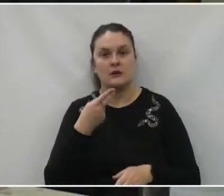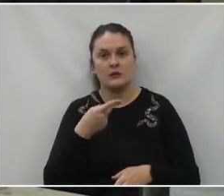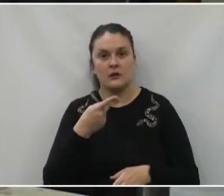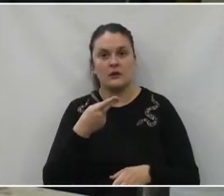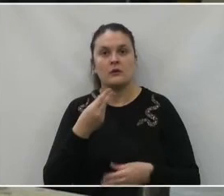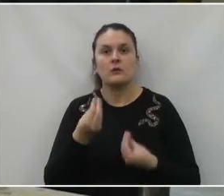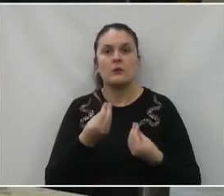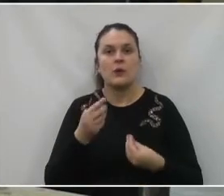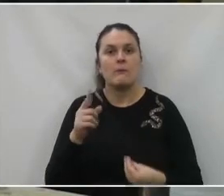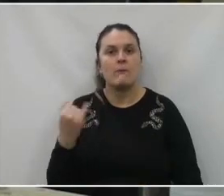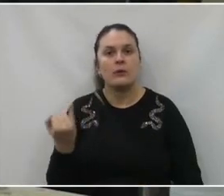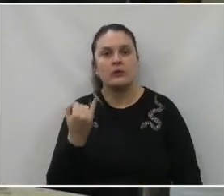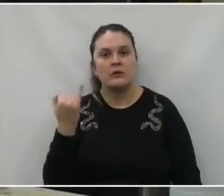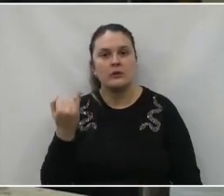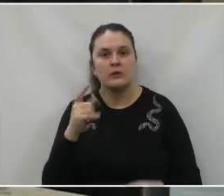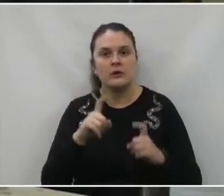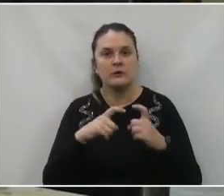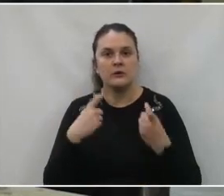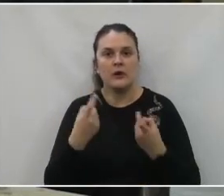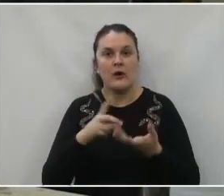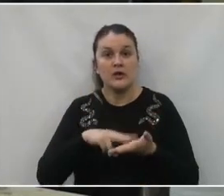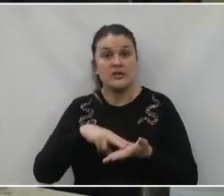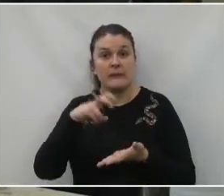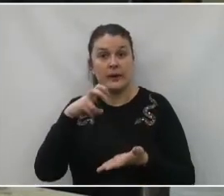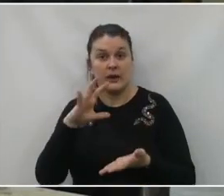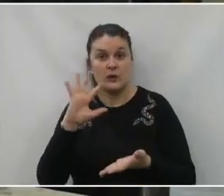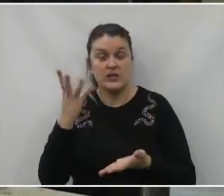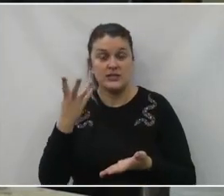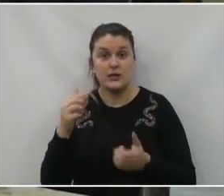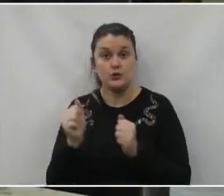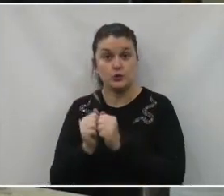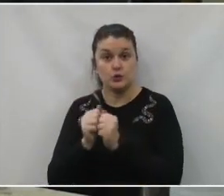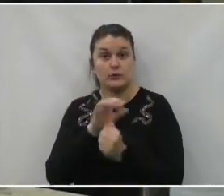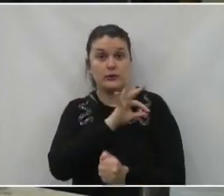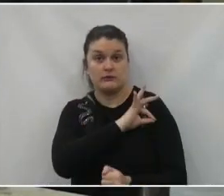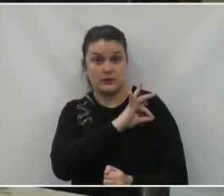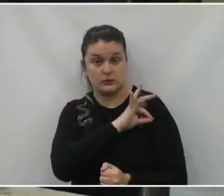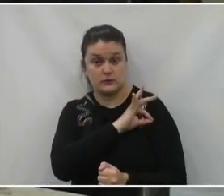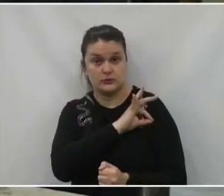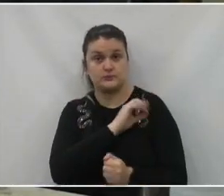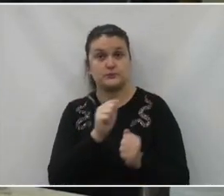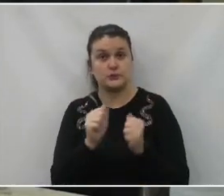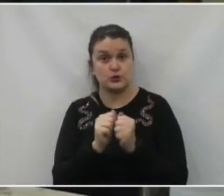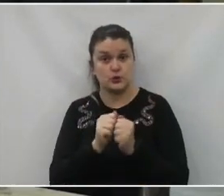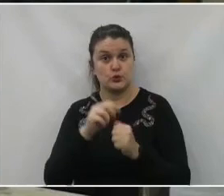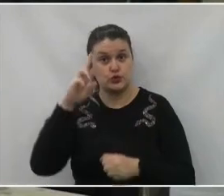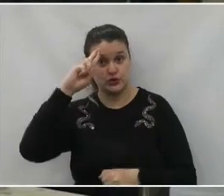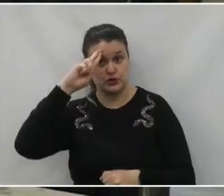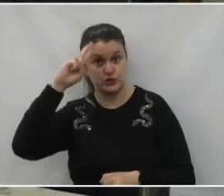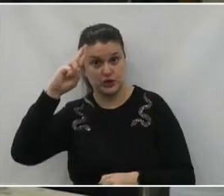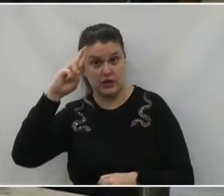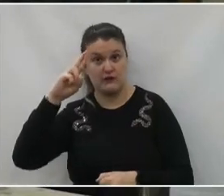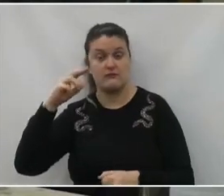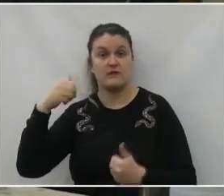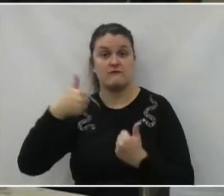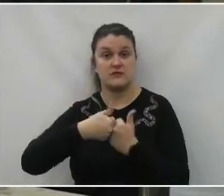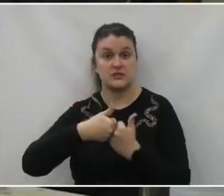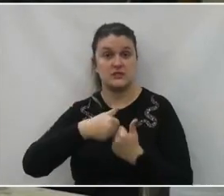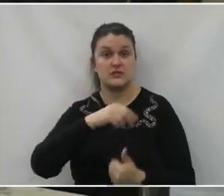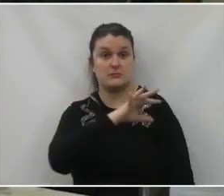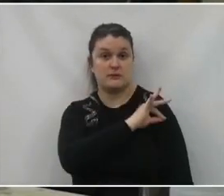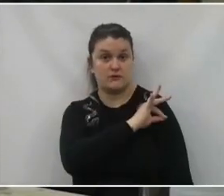da importante reunião que nós tivemos hoje pela manhã, aqui com o prefeito municipal, juntamente com o chefe de gabinete, com o vice-prefeito